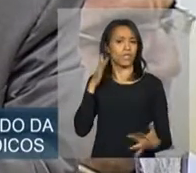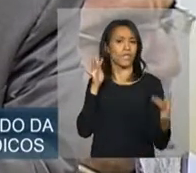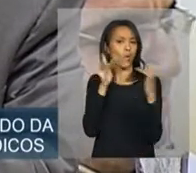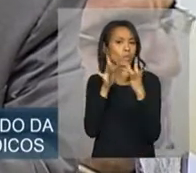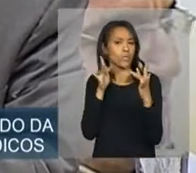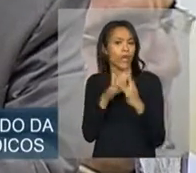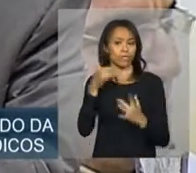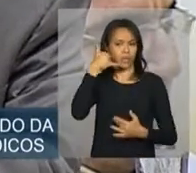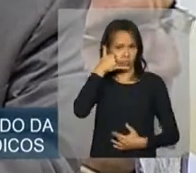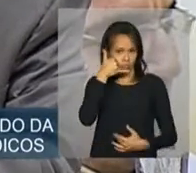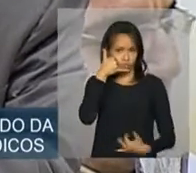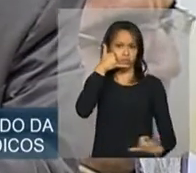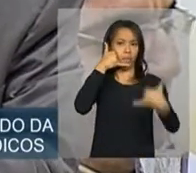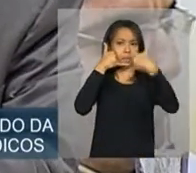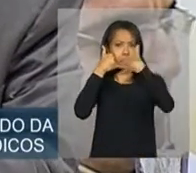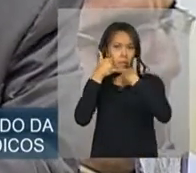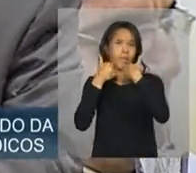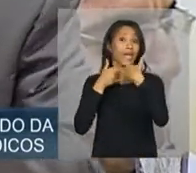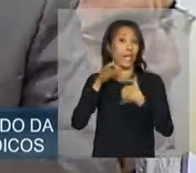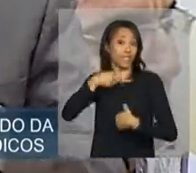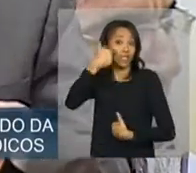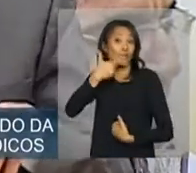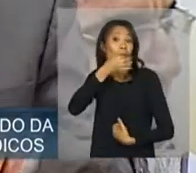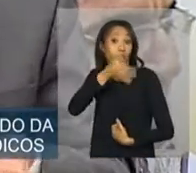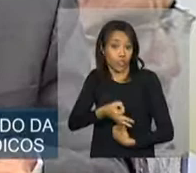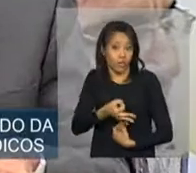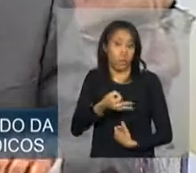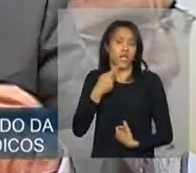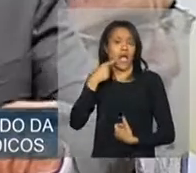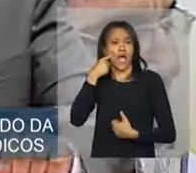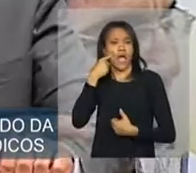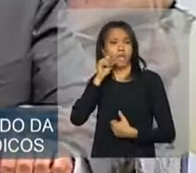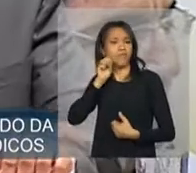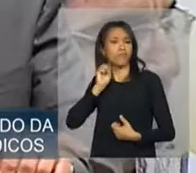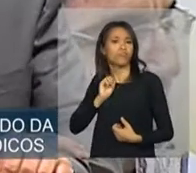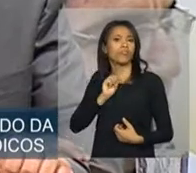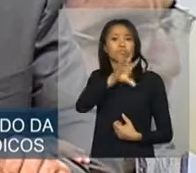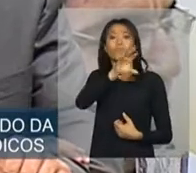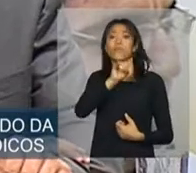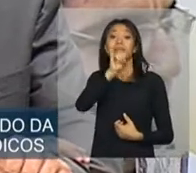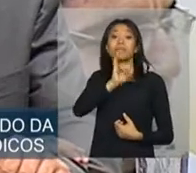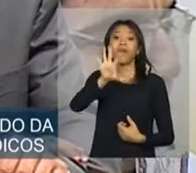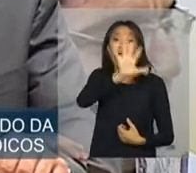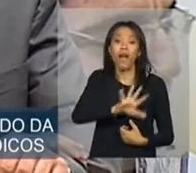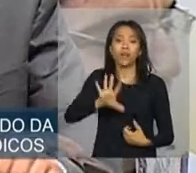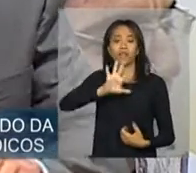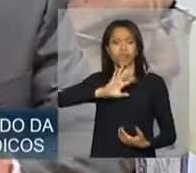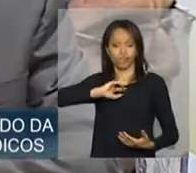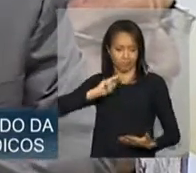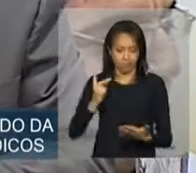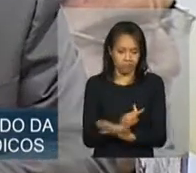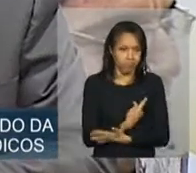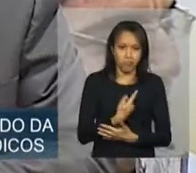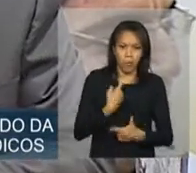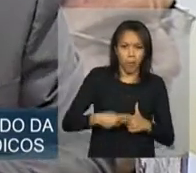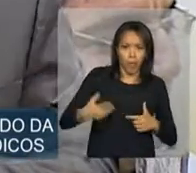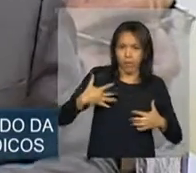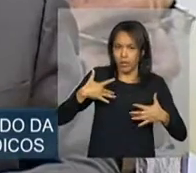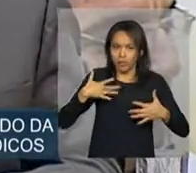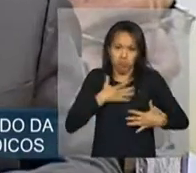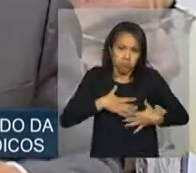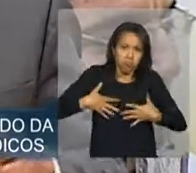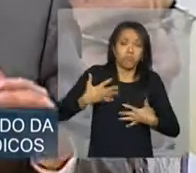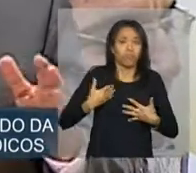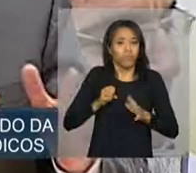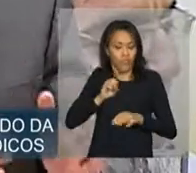especialista por telefone quem chama de segunda opinião poder mandar a imagem por exemplo de uma de uma lesão que você tem semana